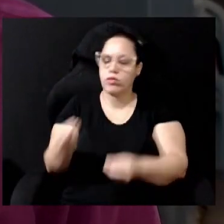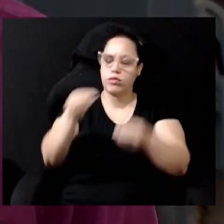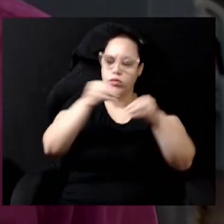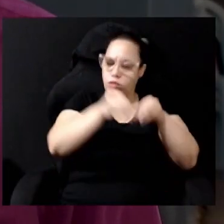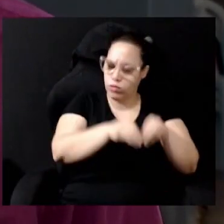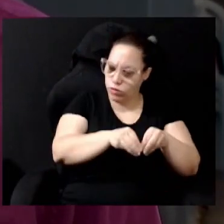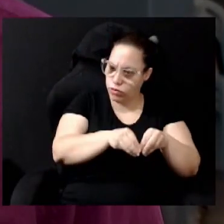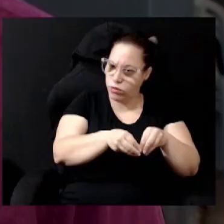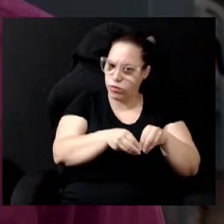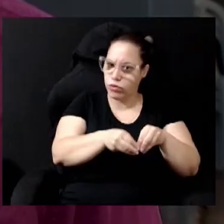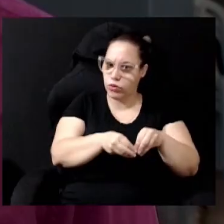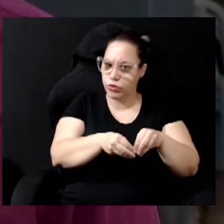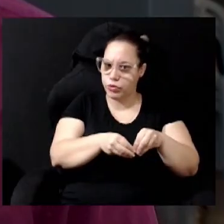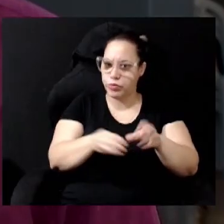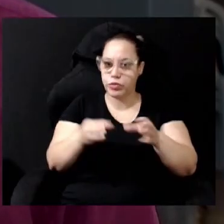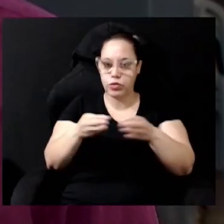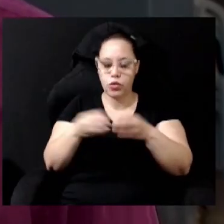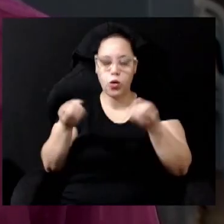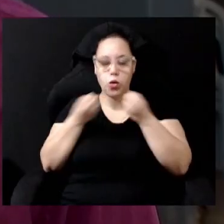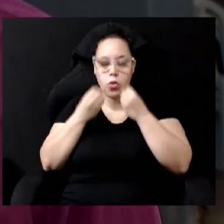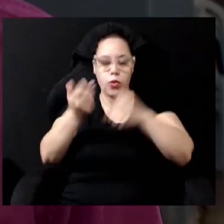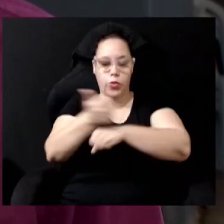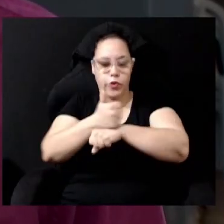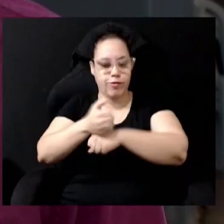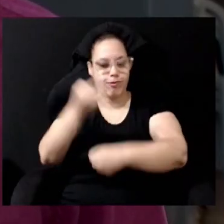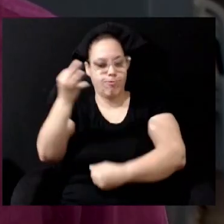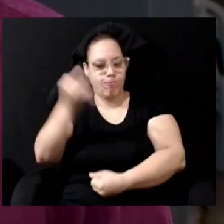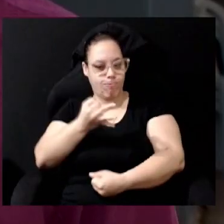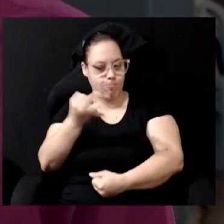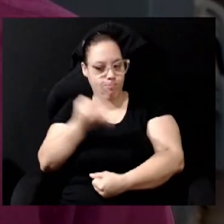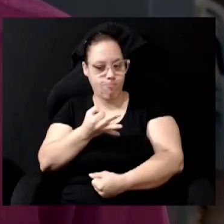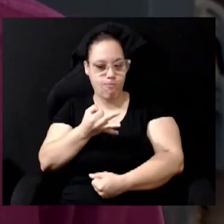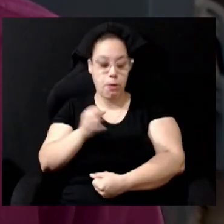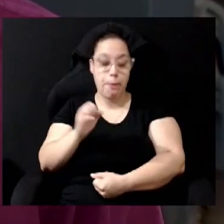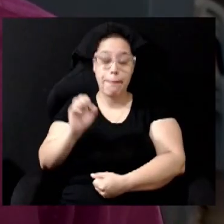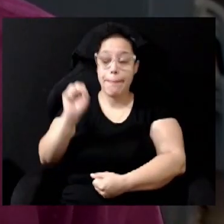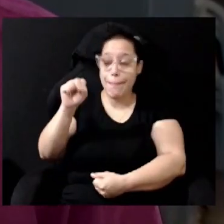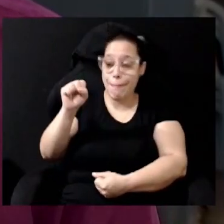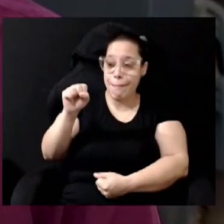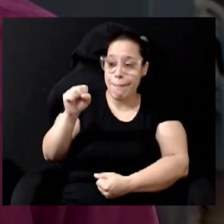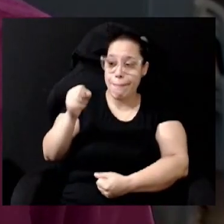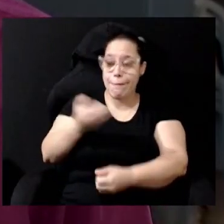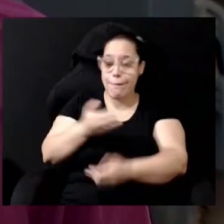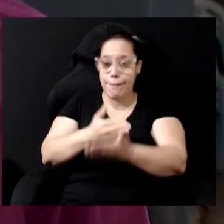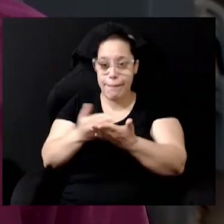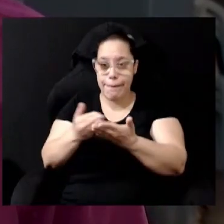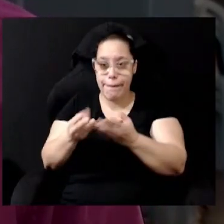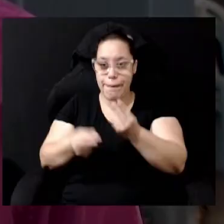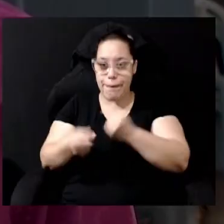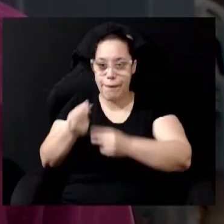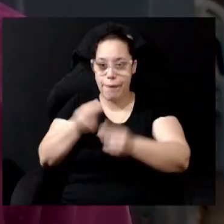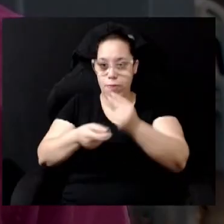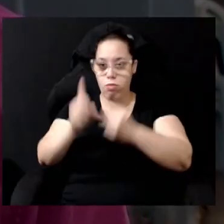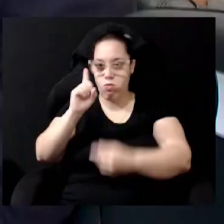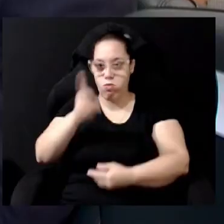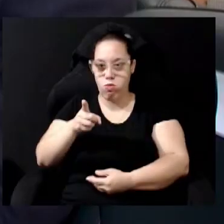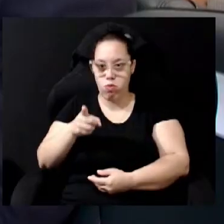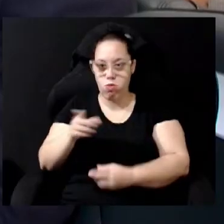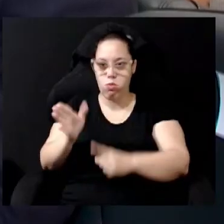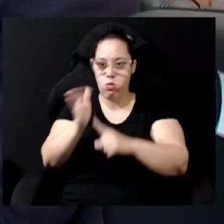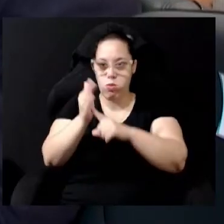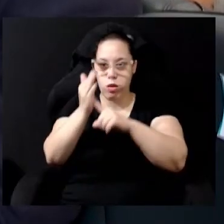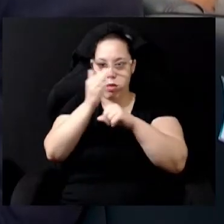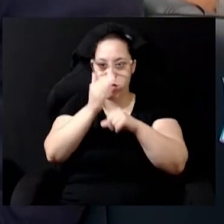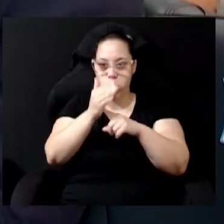uma equipe qualificada, então ter essa equipe e aí sim também começar a faturar efetivamente com a tecnologia que é gerada.